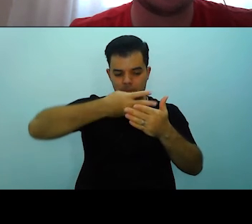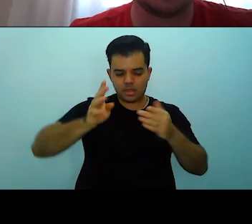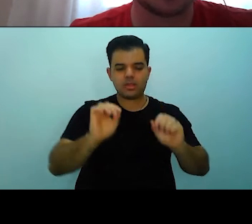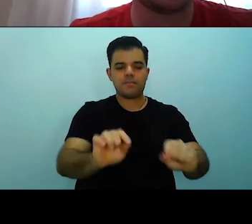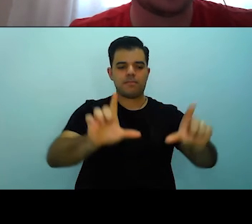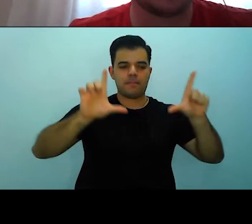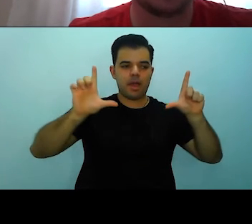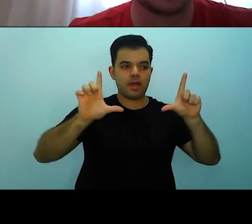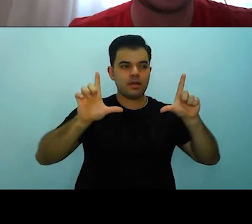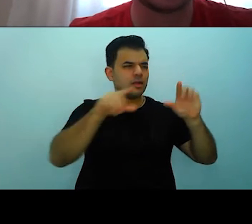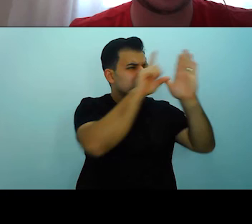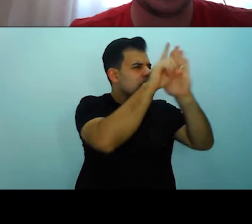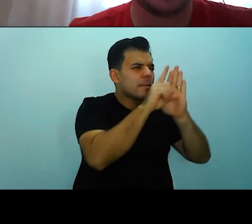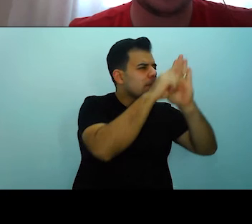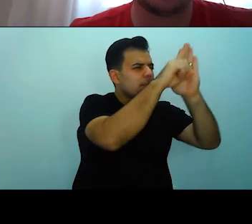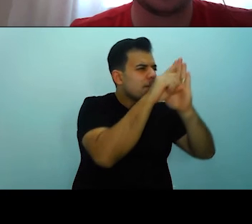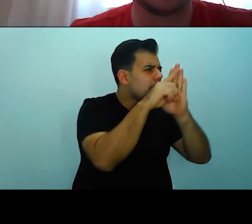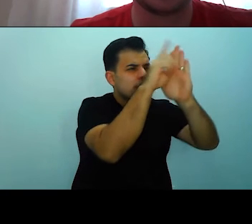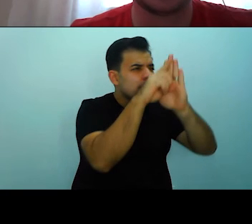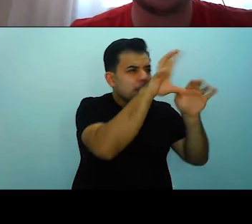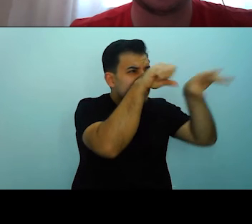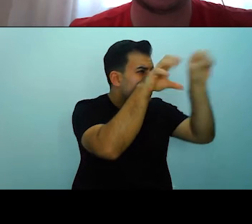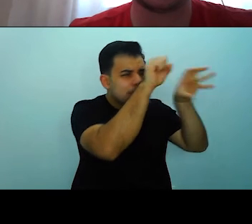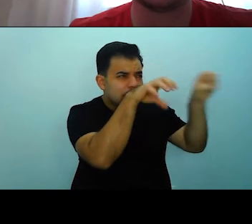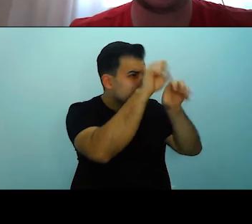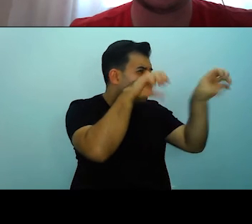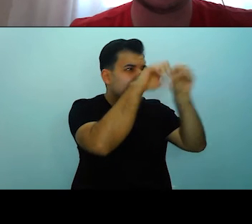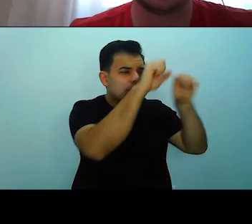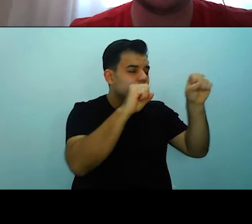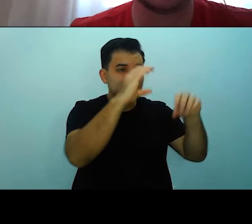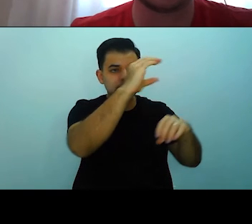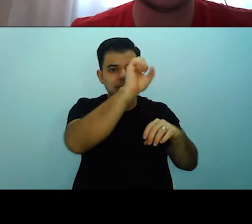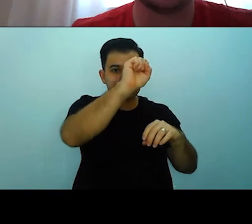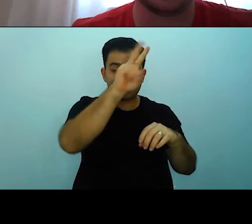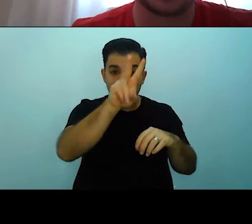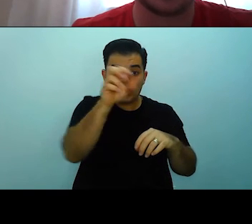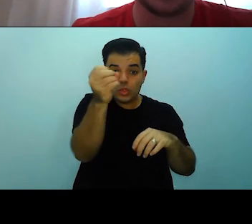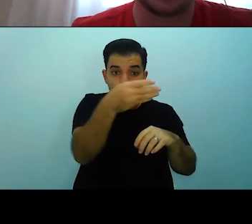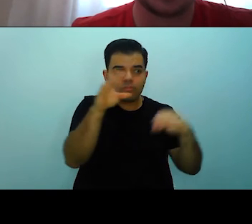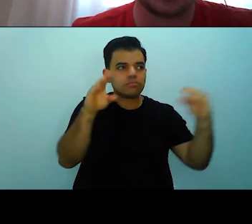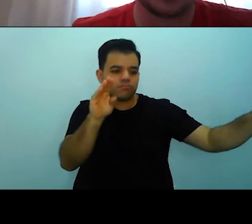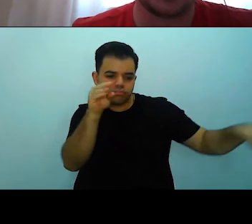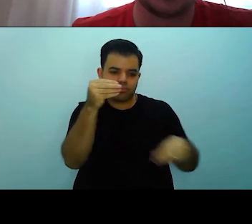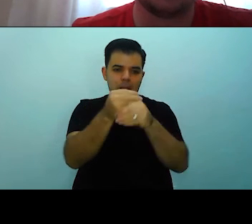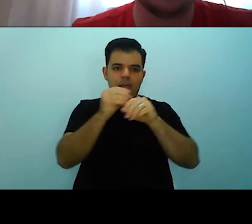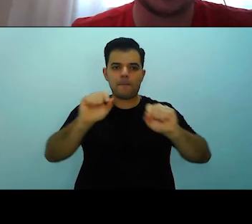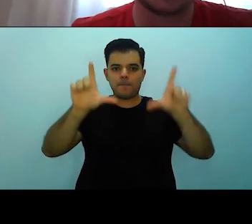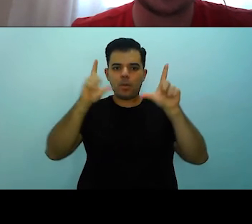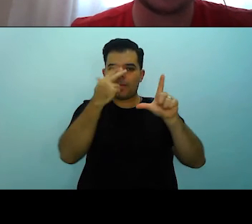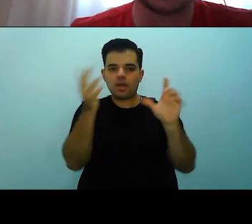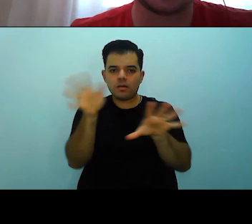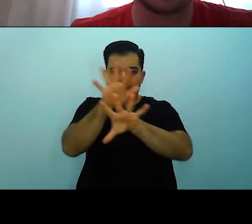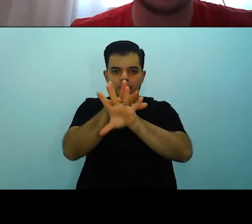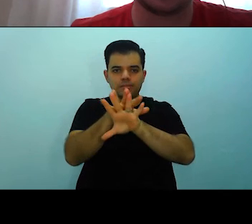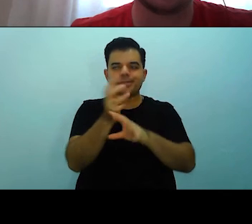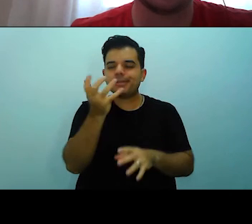tudo mais, bem mais aprimoradas, né? E é uma ferramenta que é bem interessante porque se você quiser colocar em uma